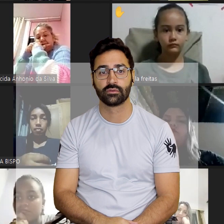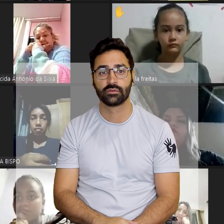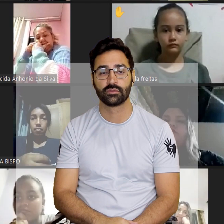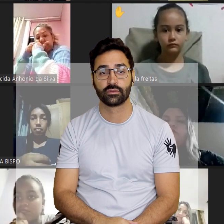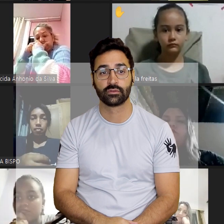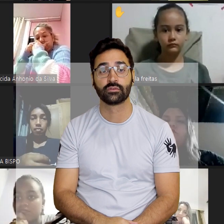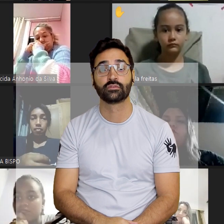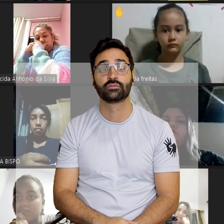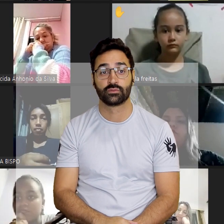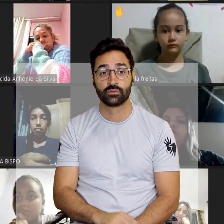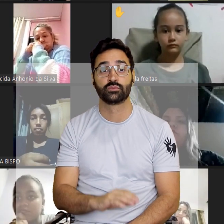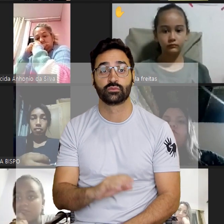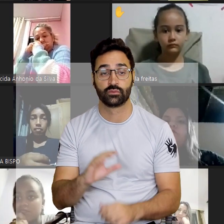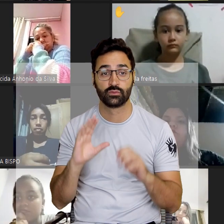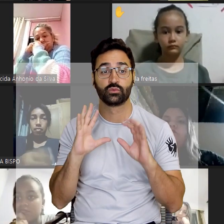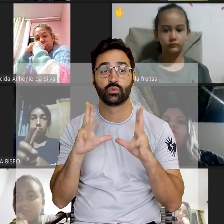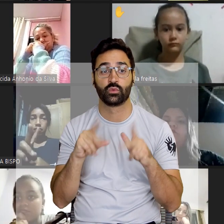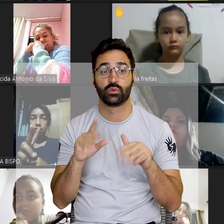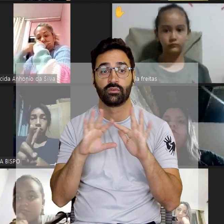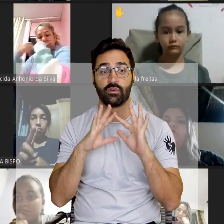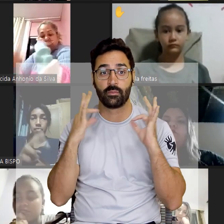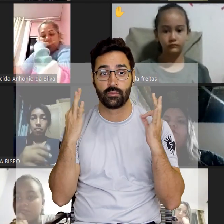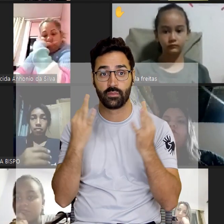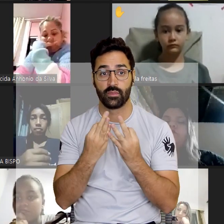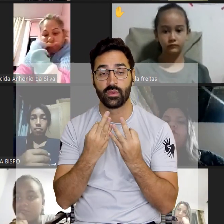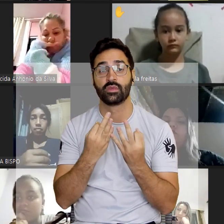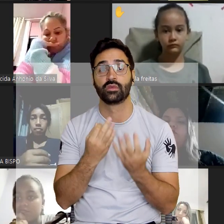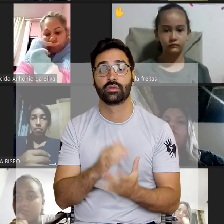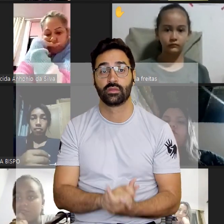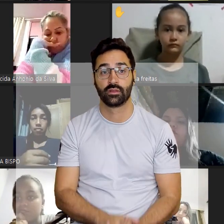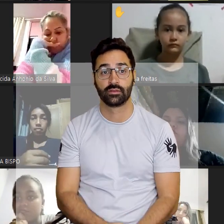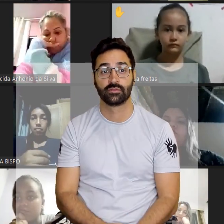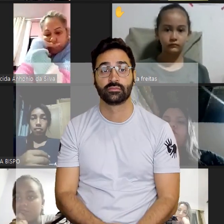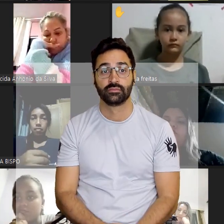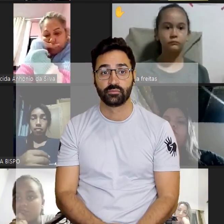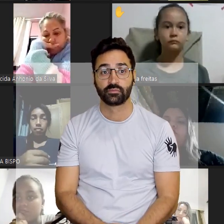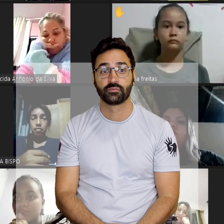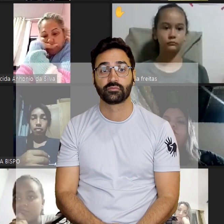Toda a família. Esposo.